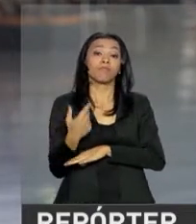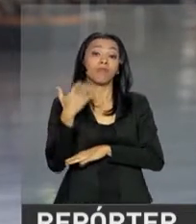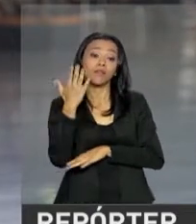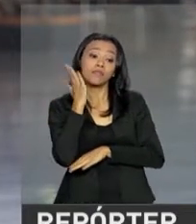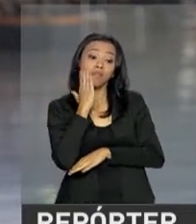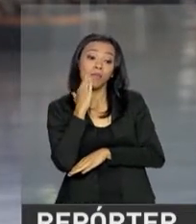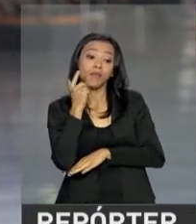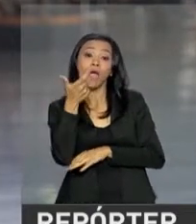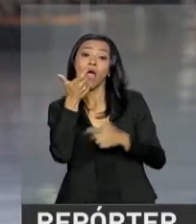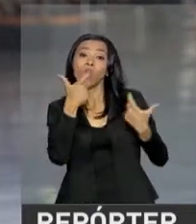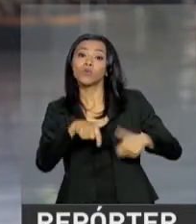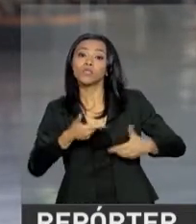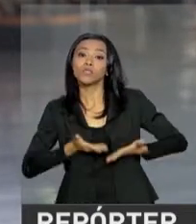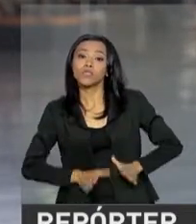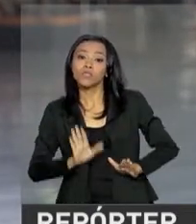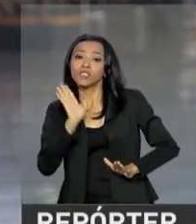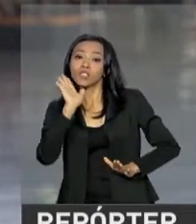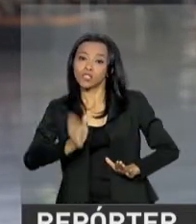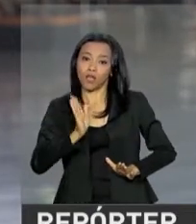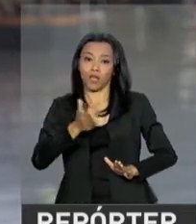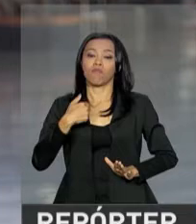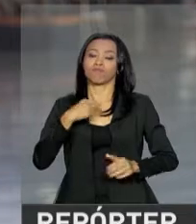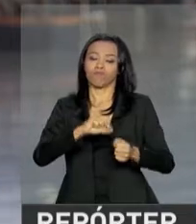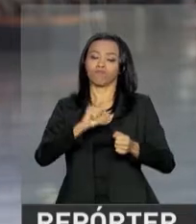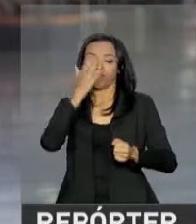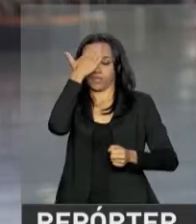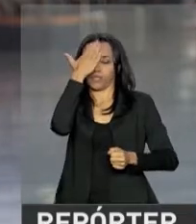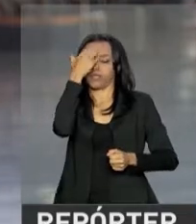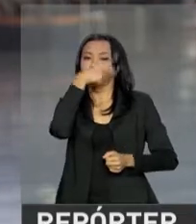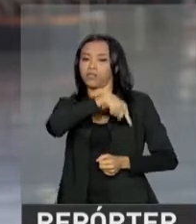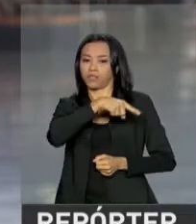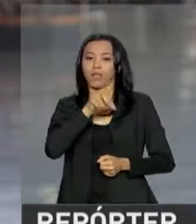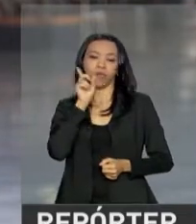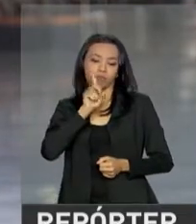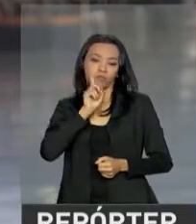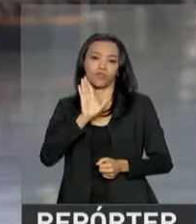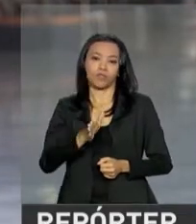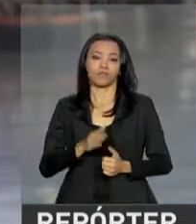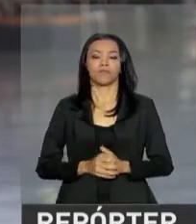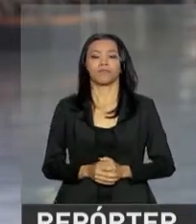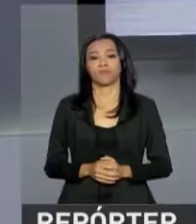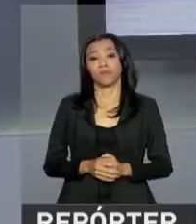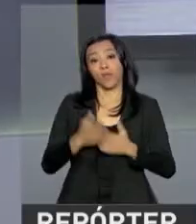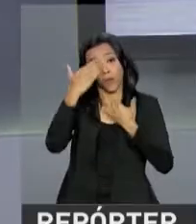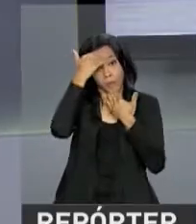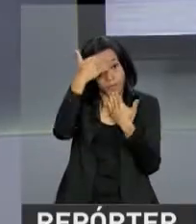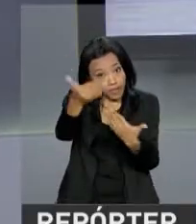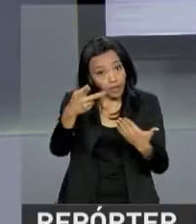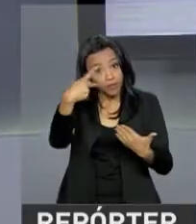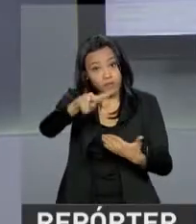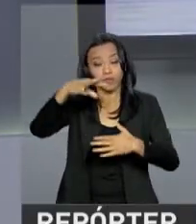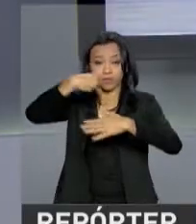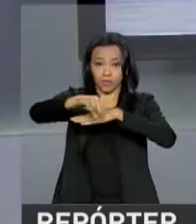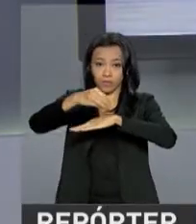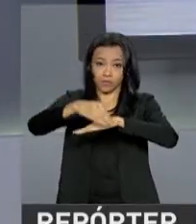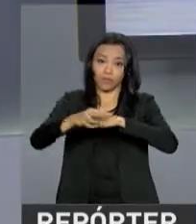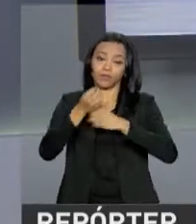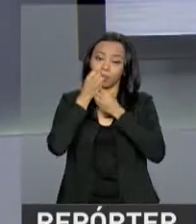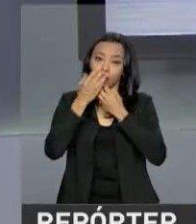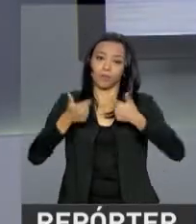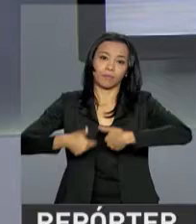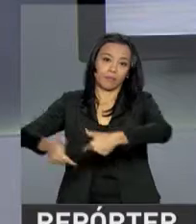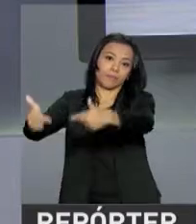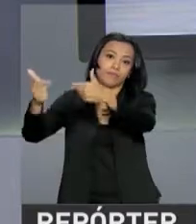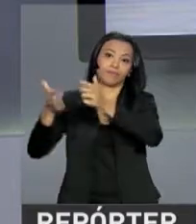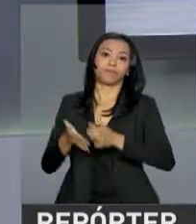crianças já foi feita pelo governo norte-americano. Volto com você no estúdio, Thaísa. Muito obrigada, Ney, pelas suas informações. Um bom trabalho